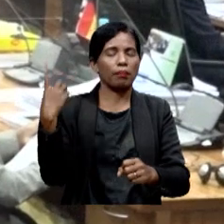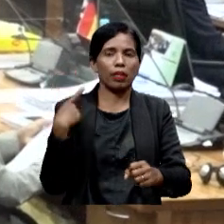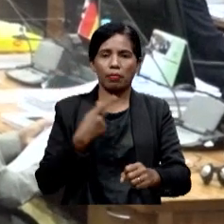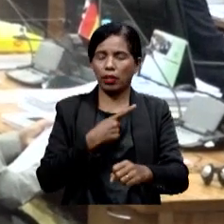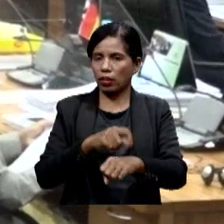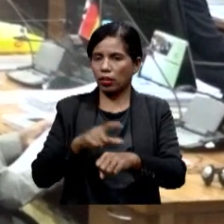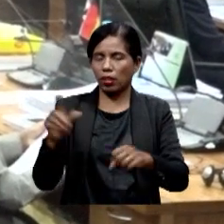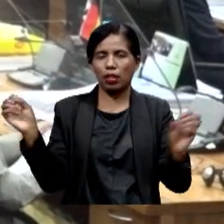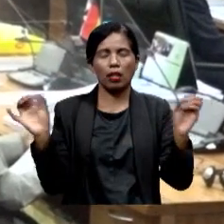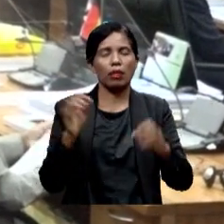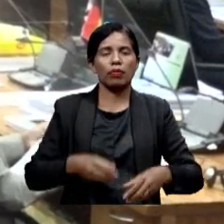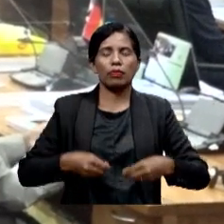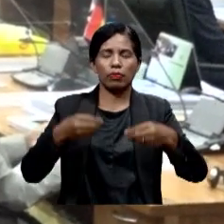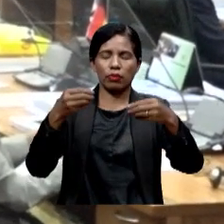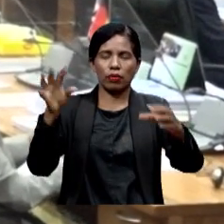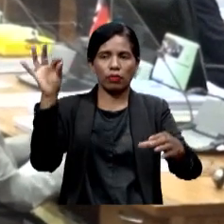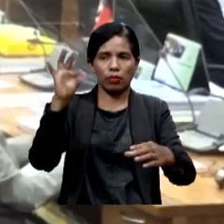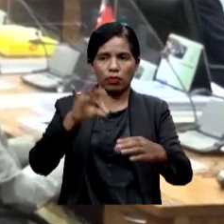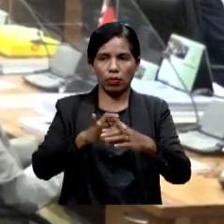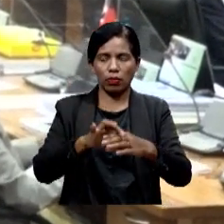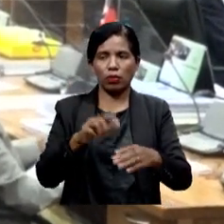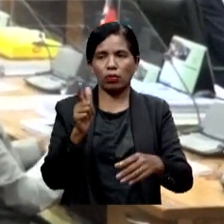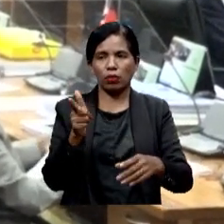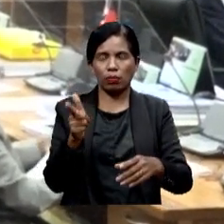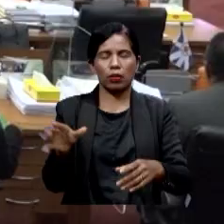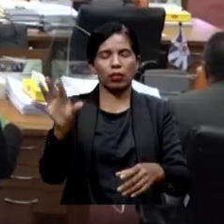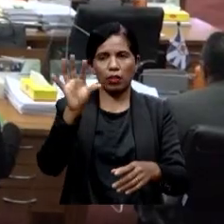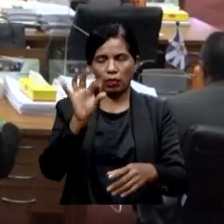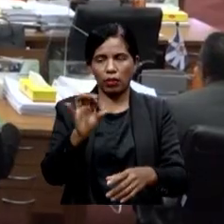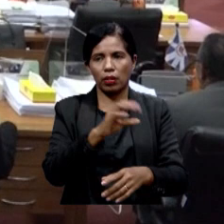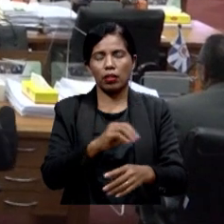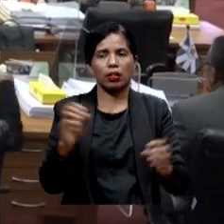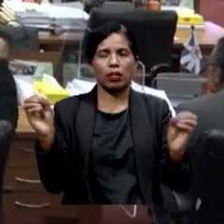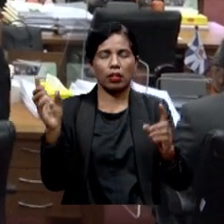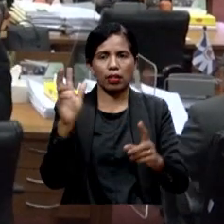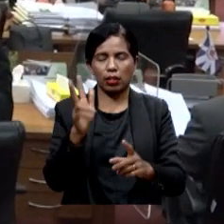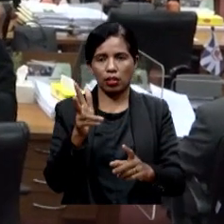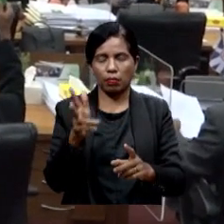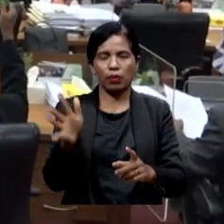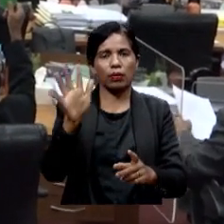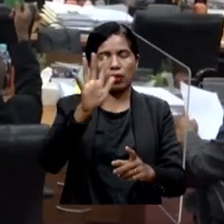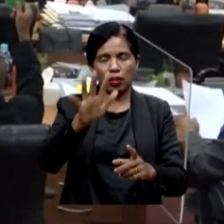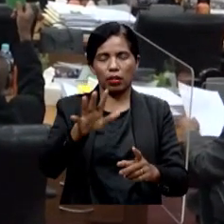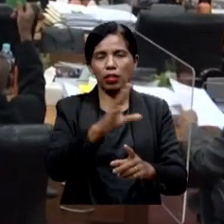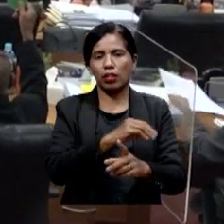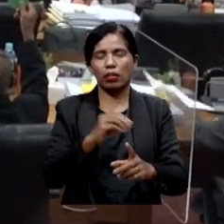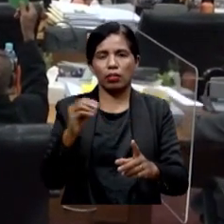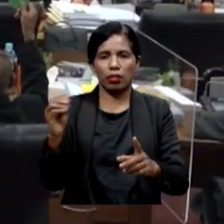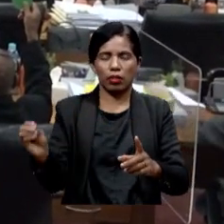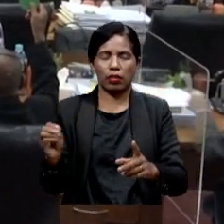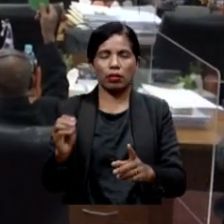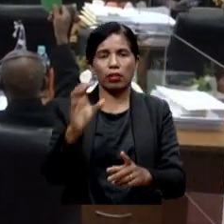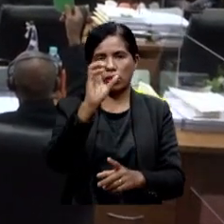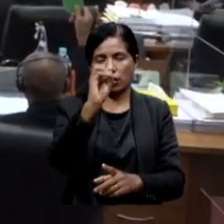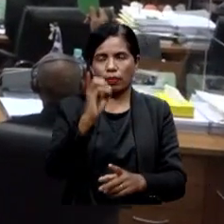la autoriza o votos a favor Ronaldo Rassensia contra Tolunolo Rassen Lima no abstenção